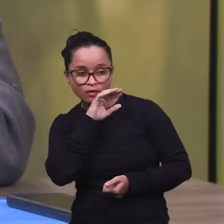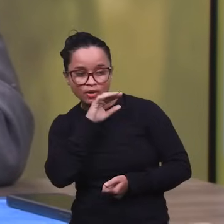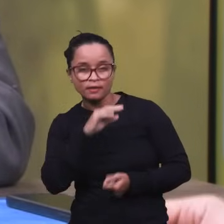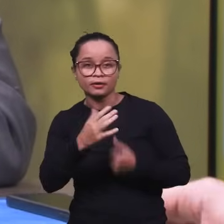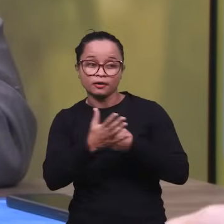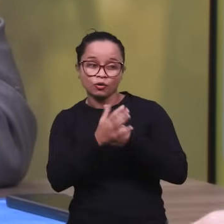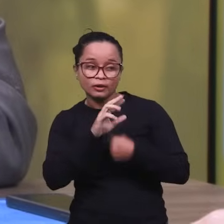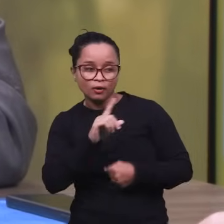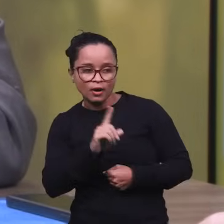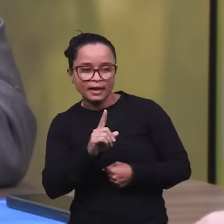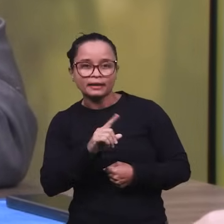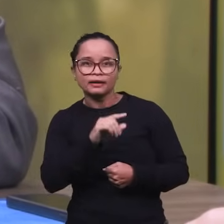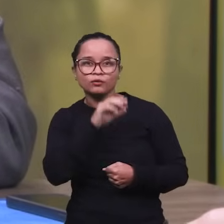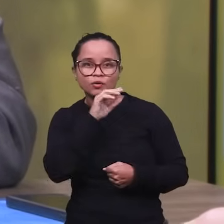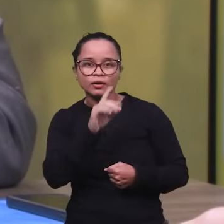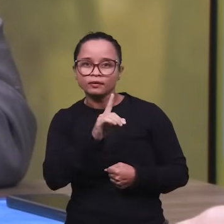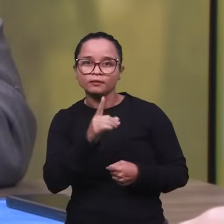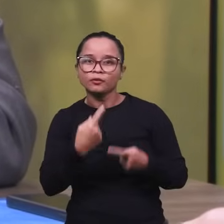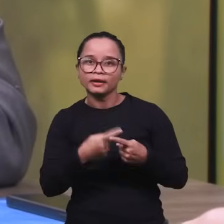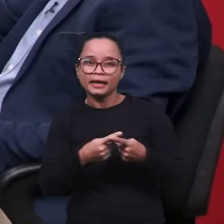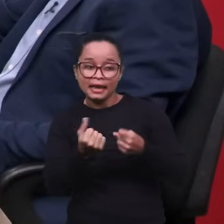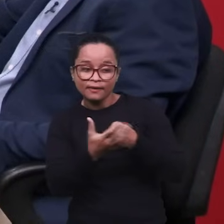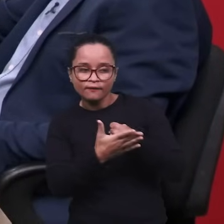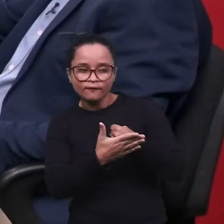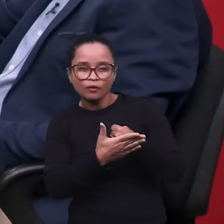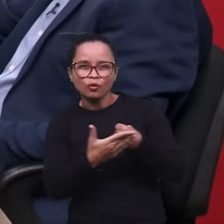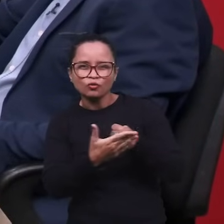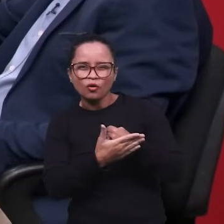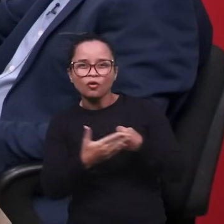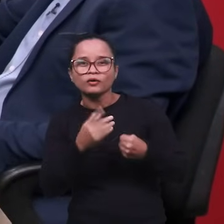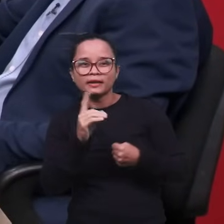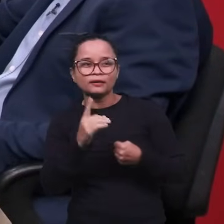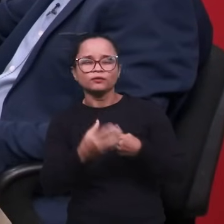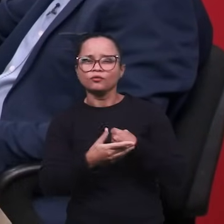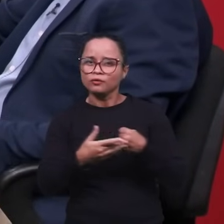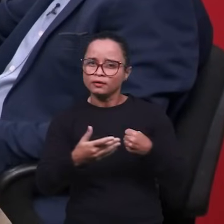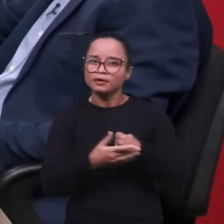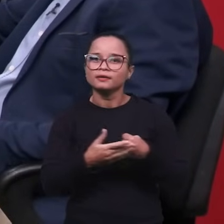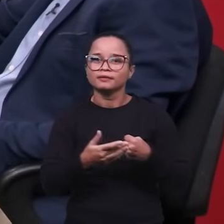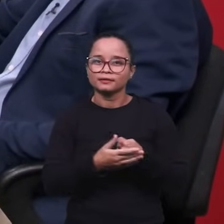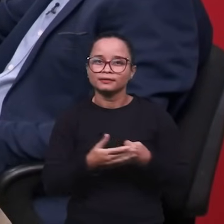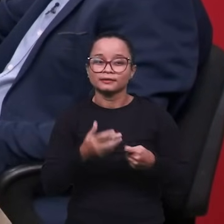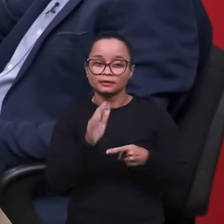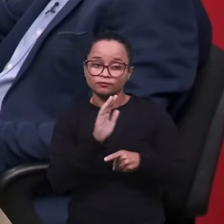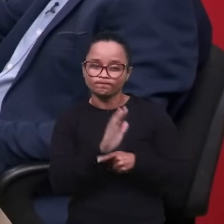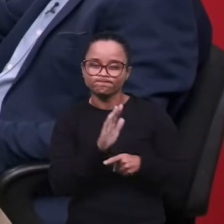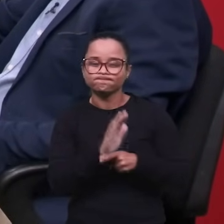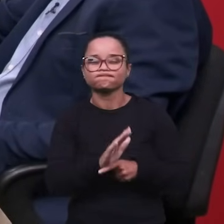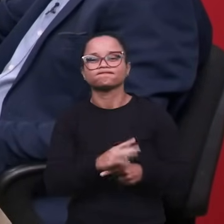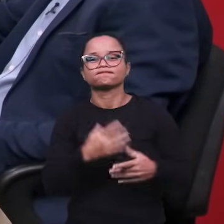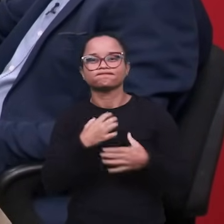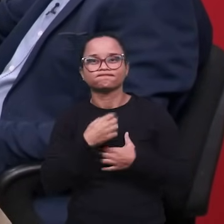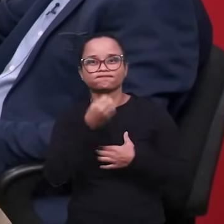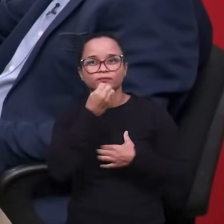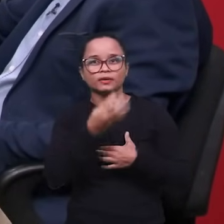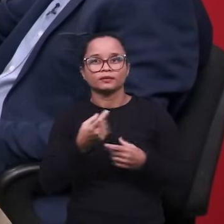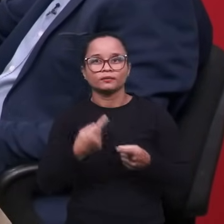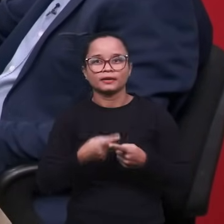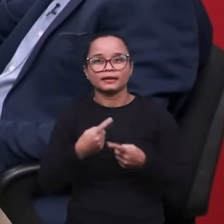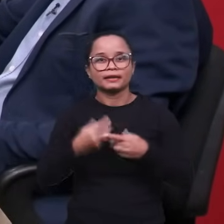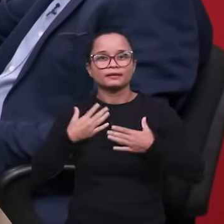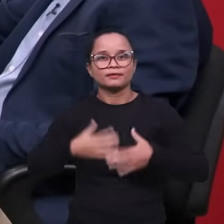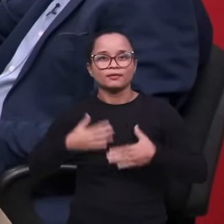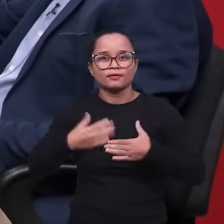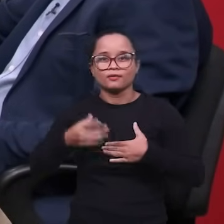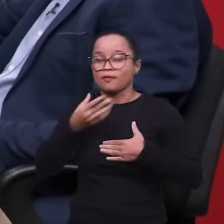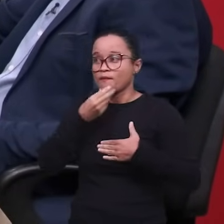que consola, que edifica, né? Então, isso hoje nós temos essa oportunidade de os pais de